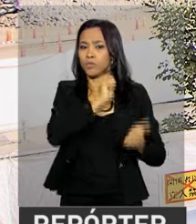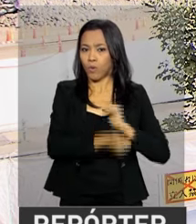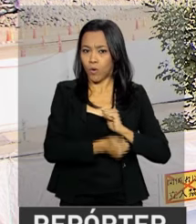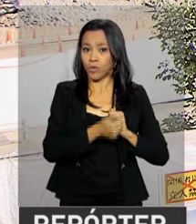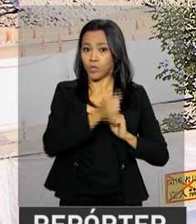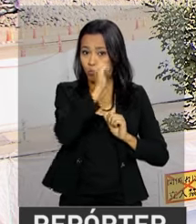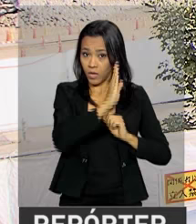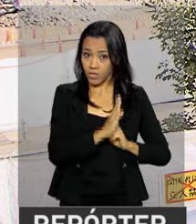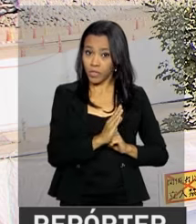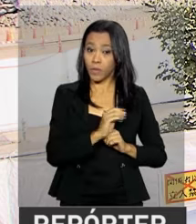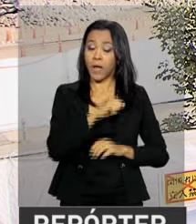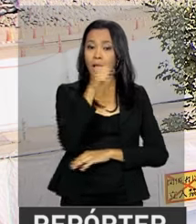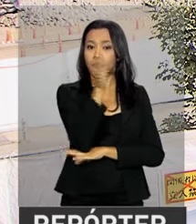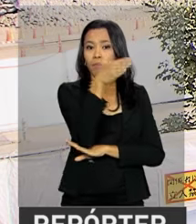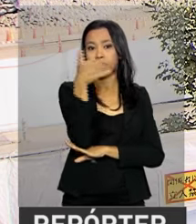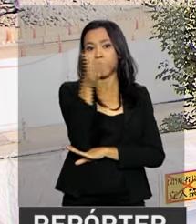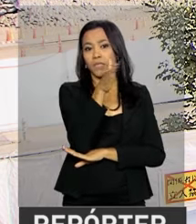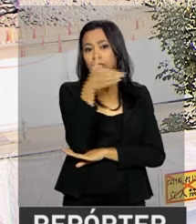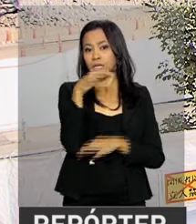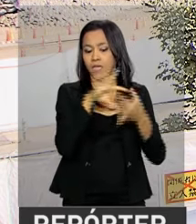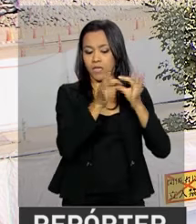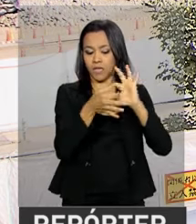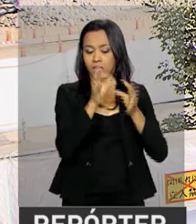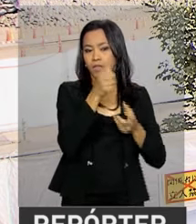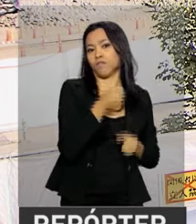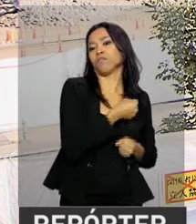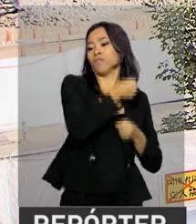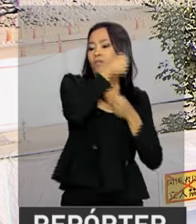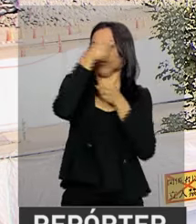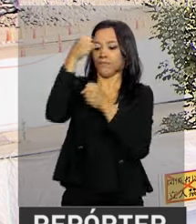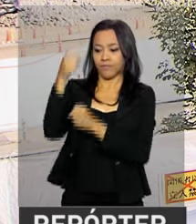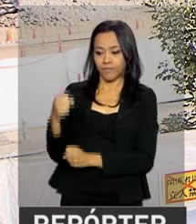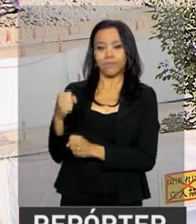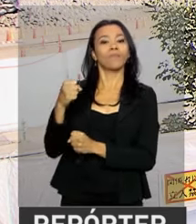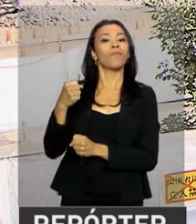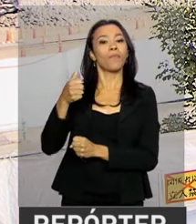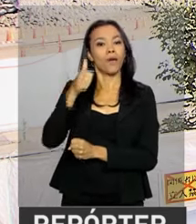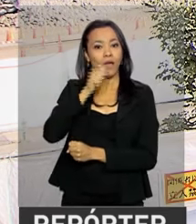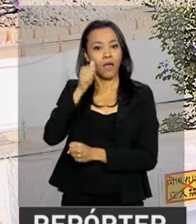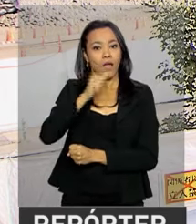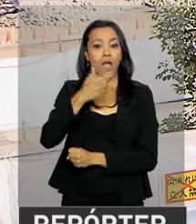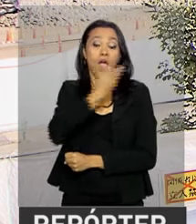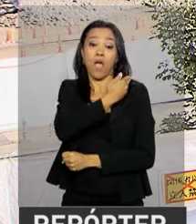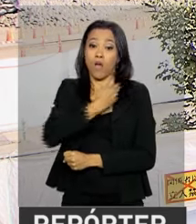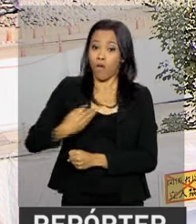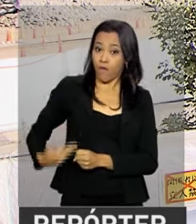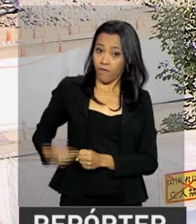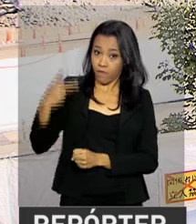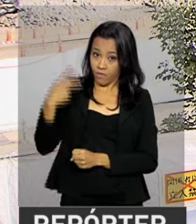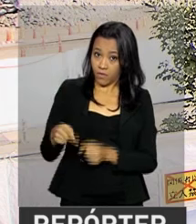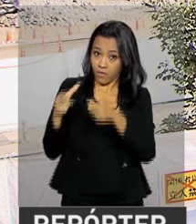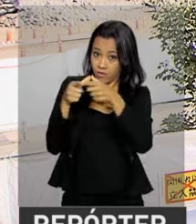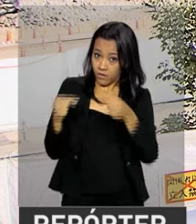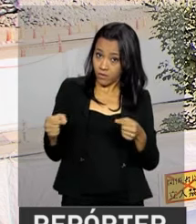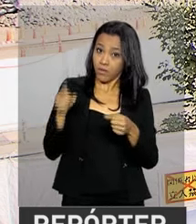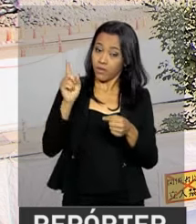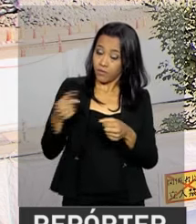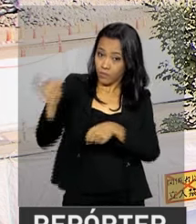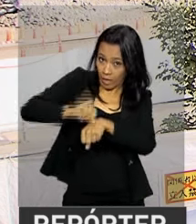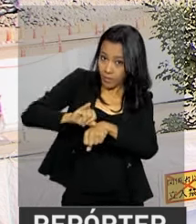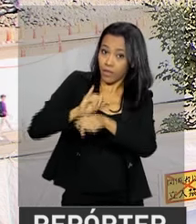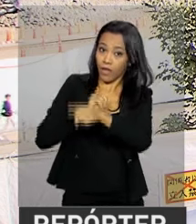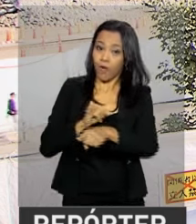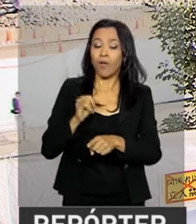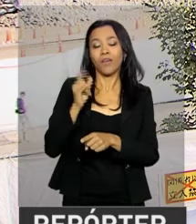olímpica foi passada do prefeito do rio de janeiro para a governadora de tóquio transferindo simbolicamente a organização das olimpíadas